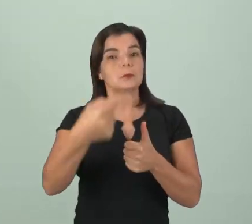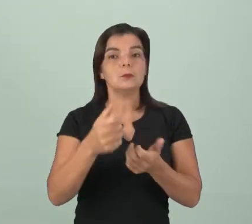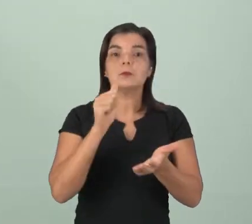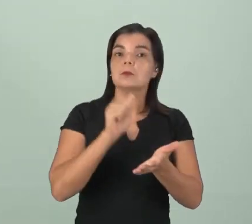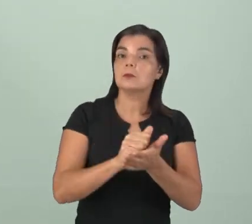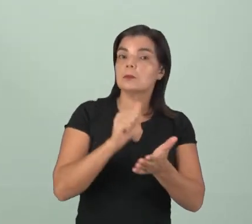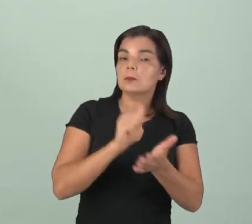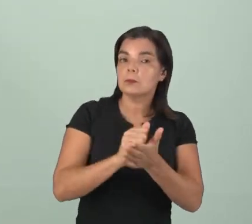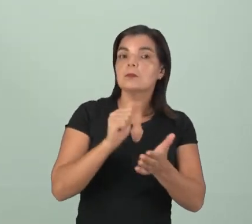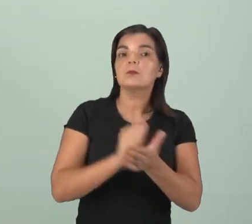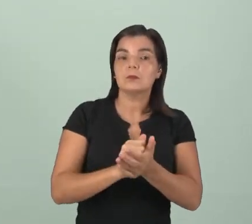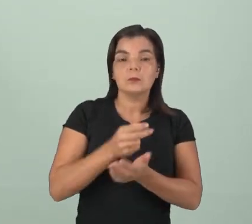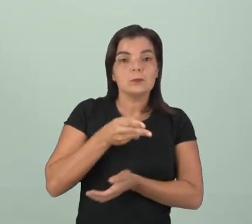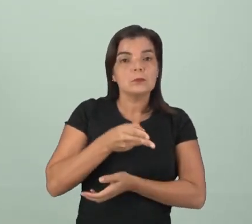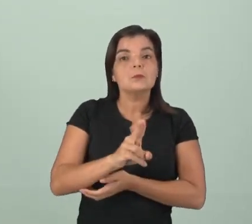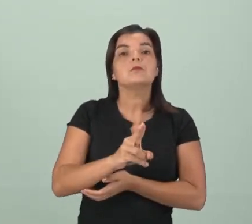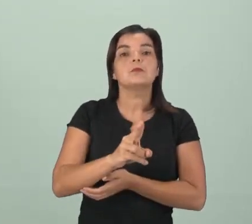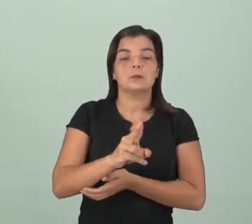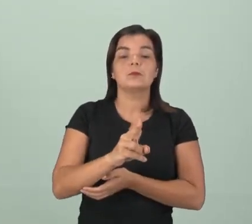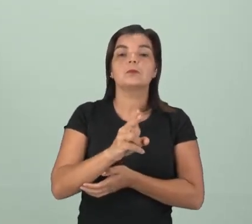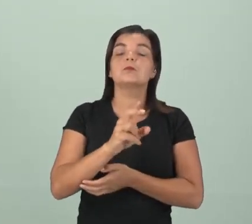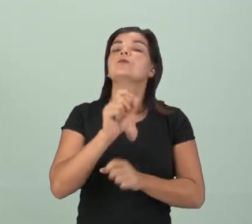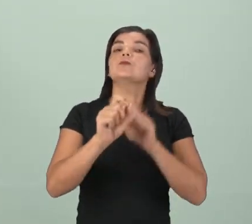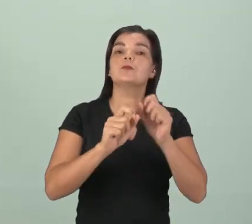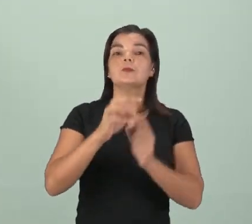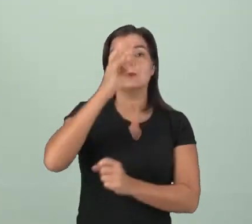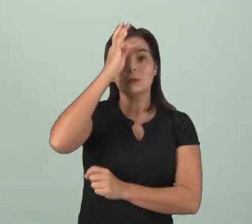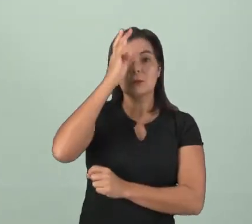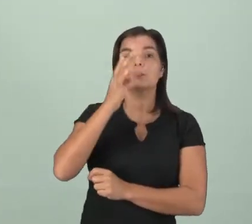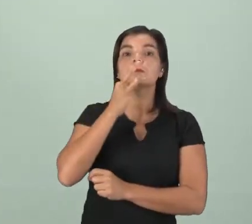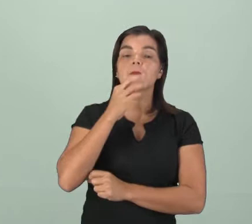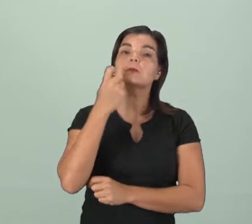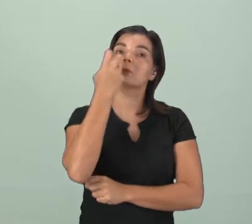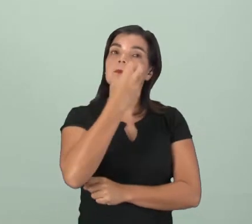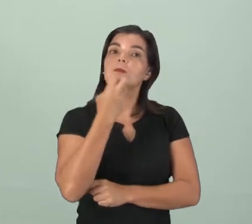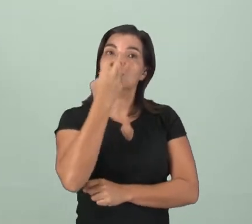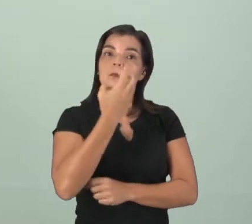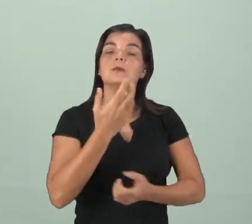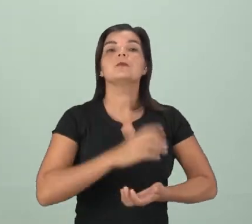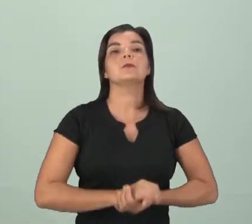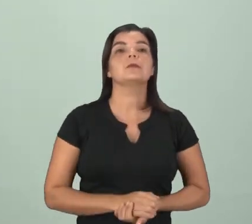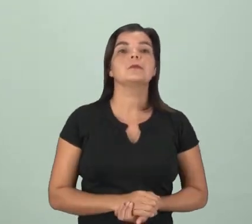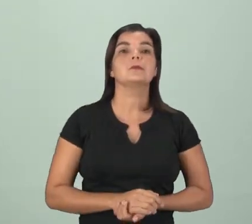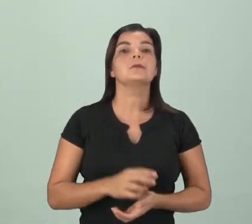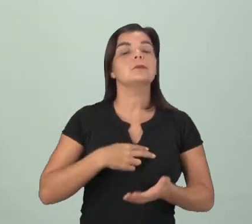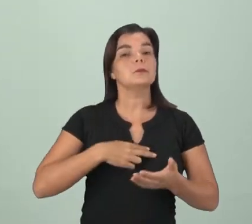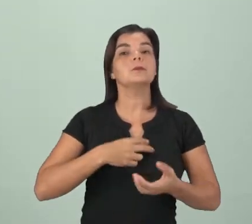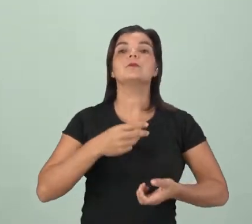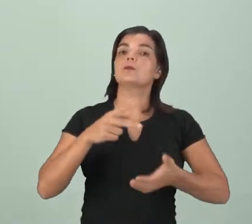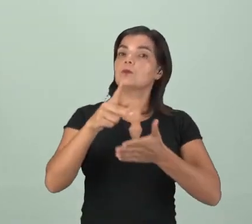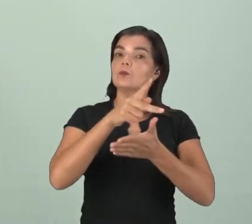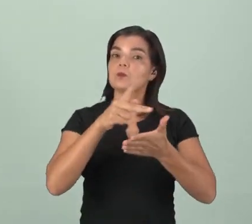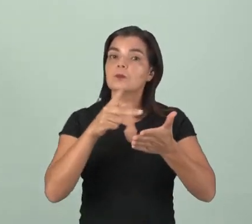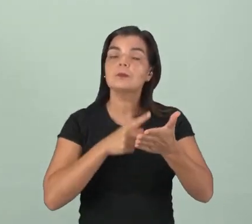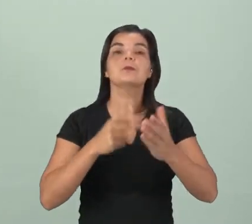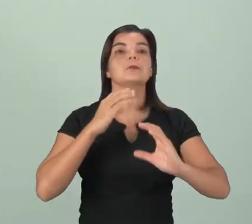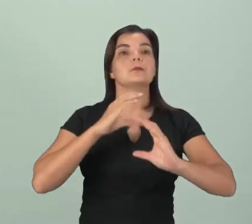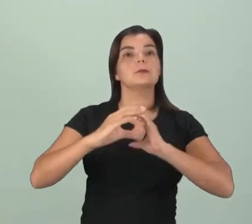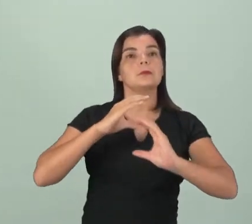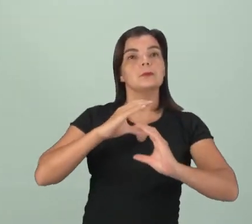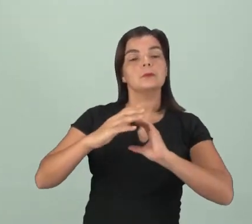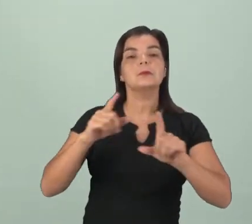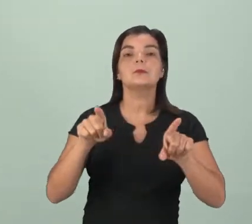depois de uma contínua tradição oral. Isso pode acontecer, não é? A poesia, a